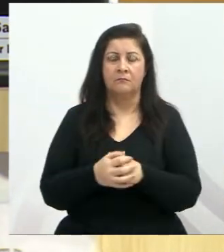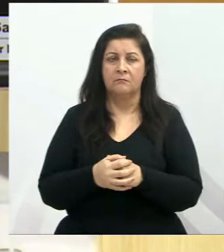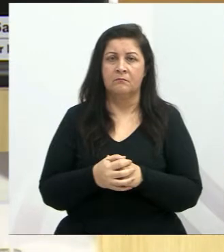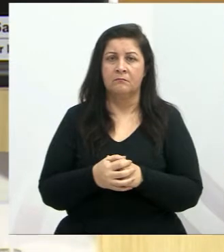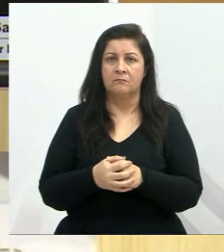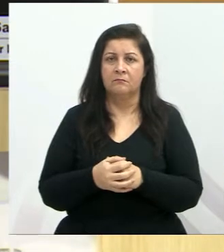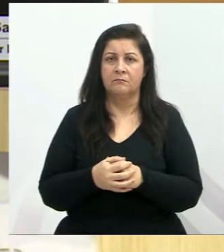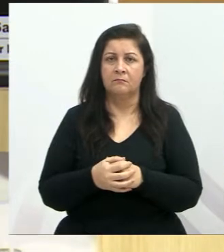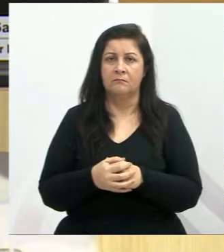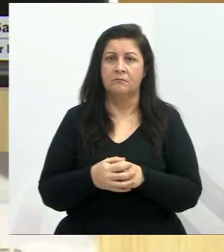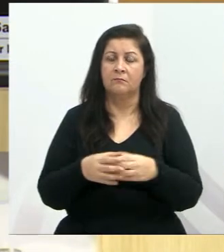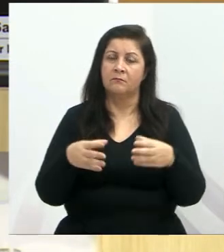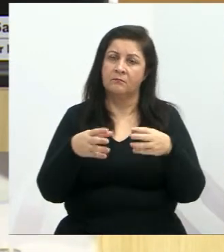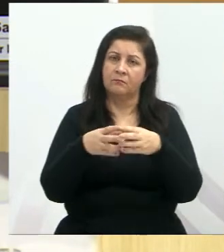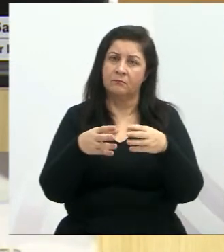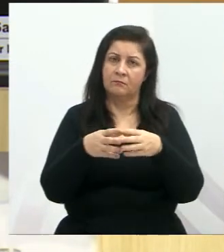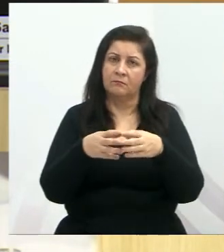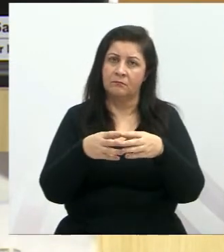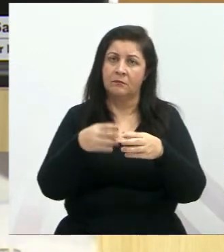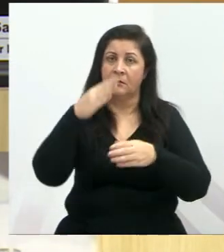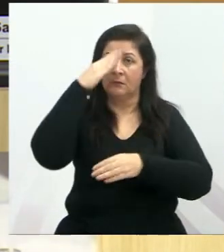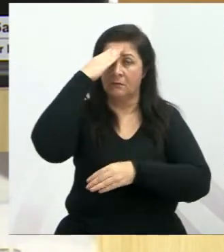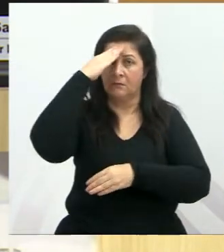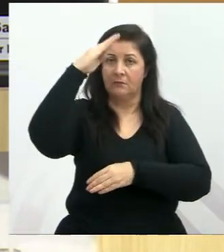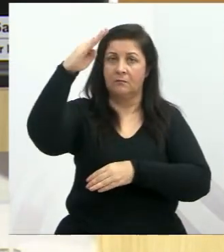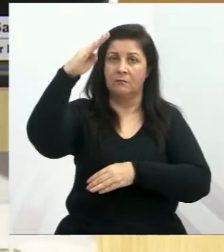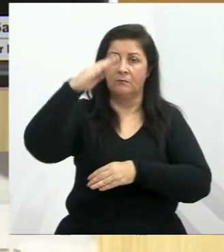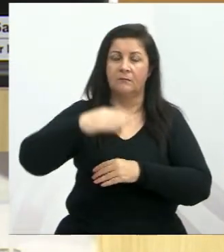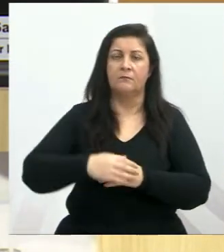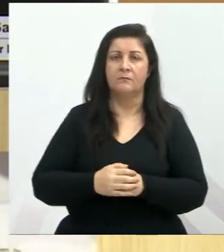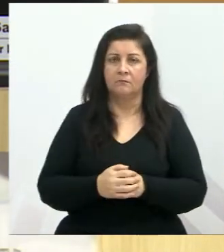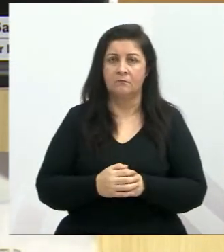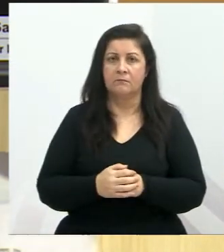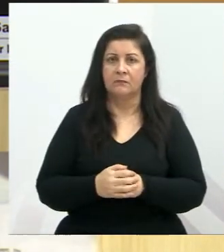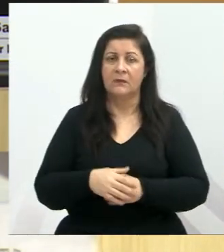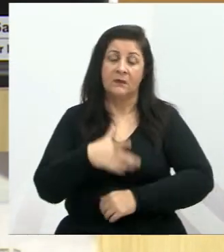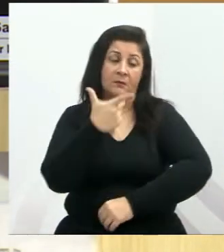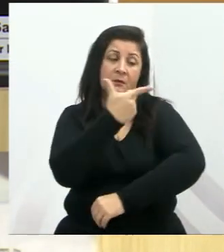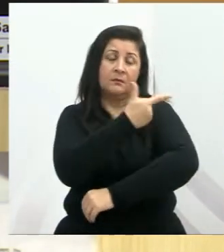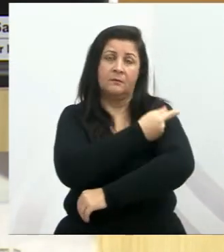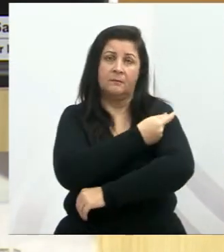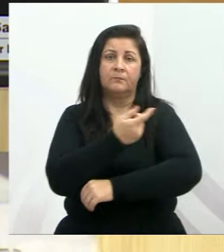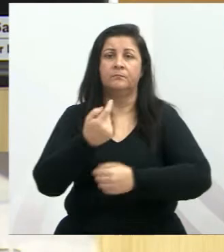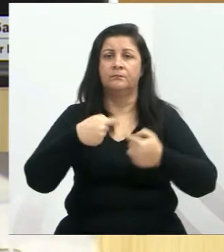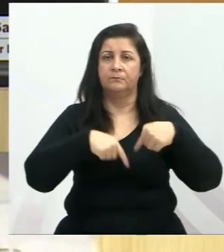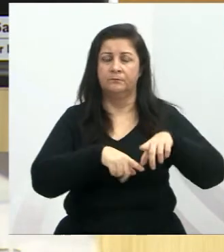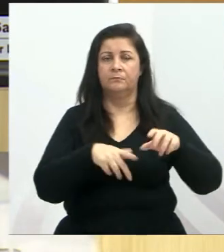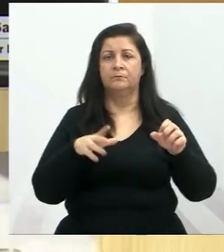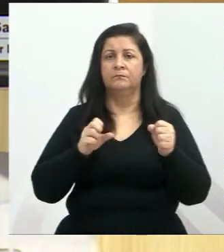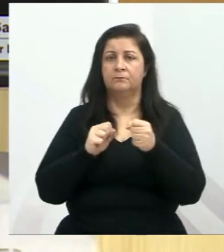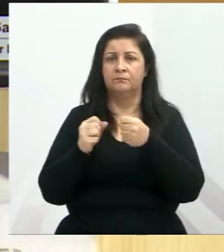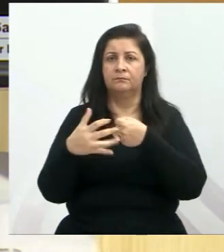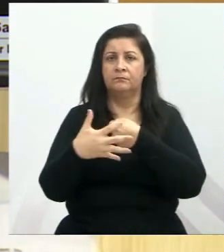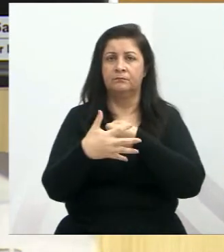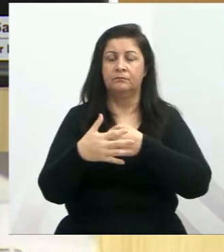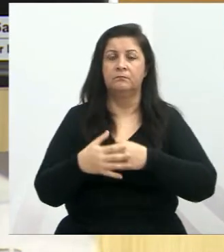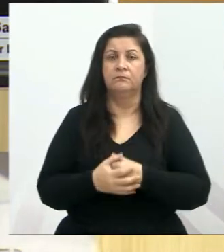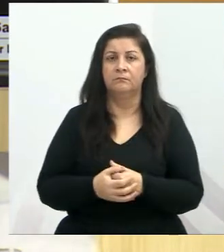dentre os grupos prioritários para imunização contra a